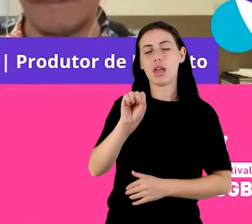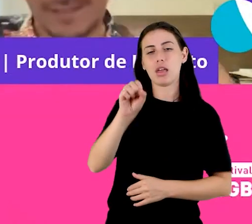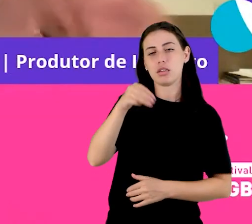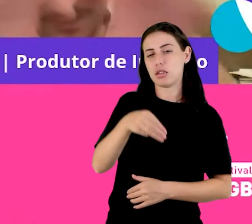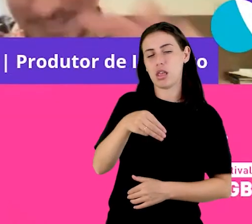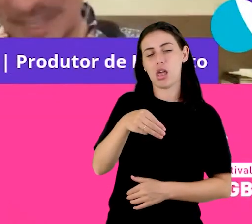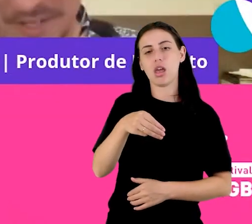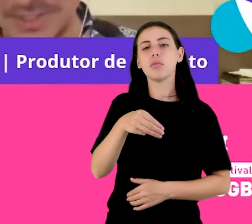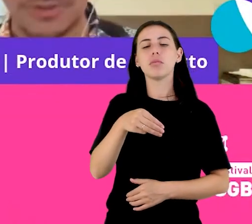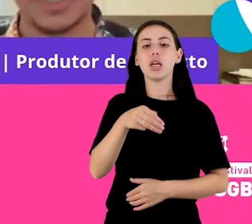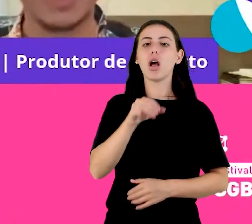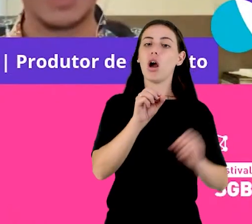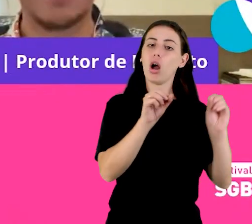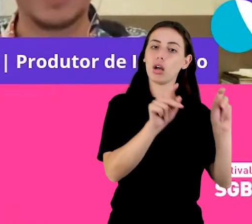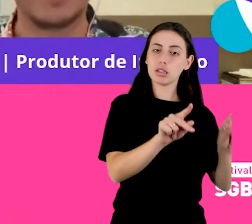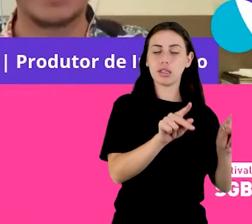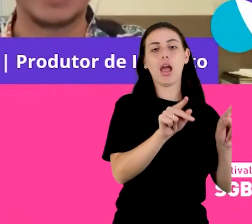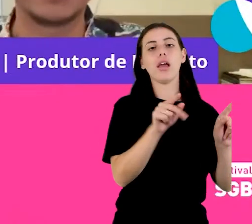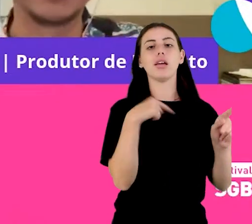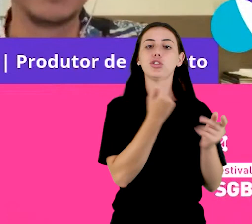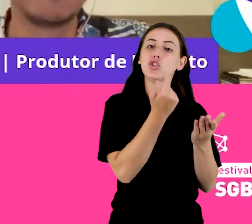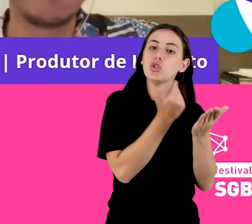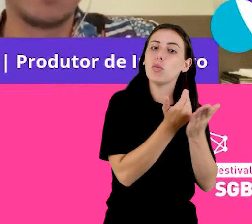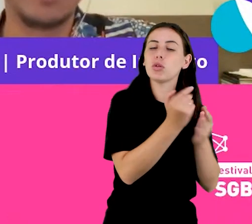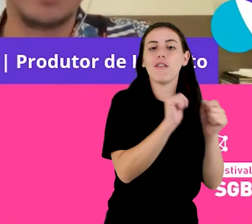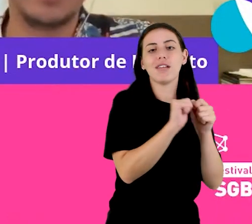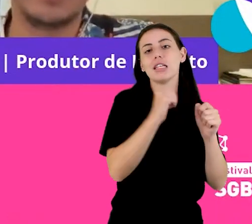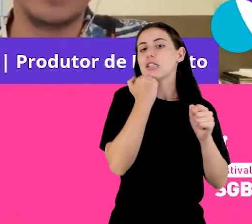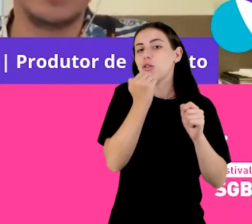gente remanejou coisinhas ali para dar certo.